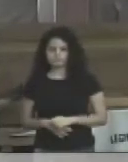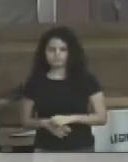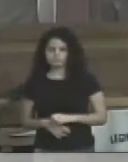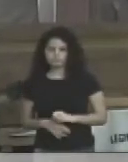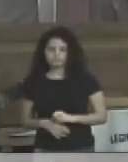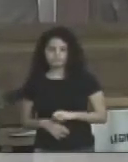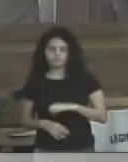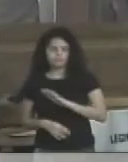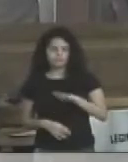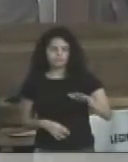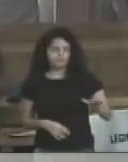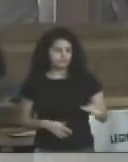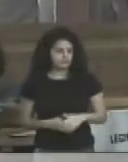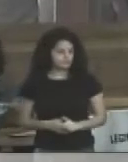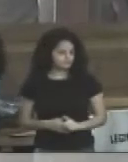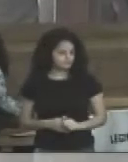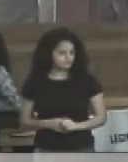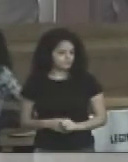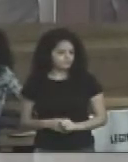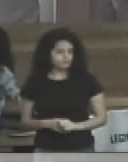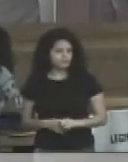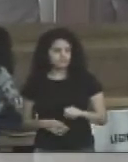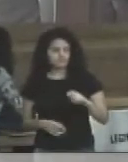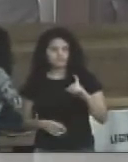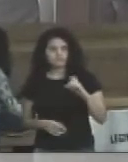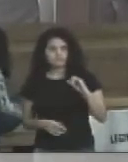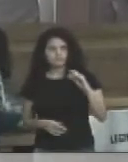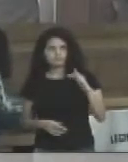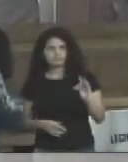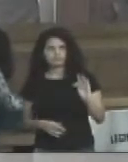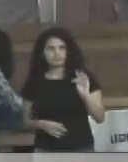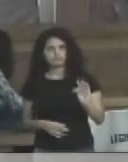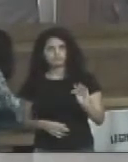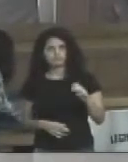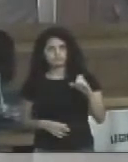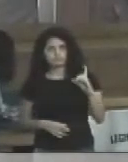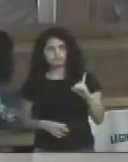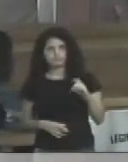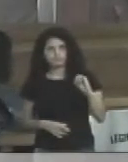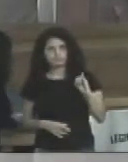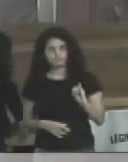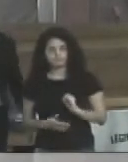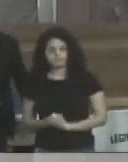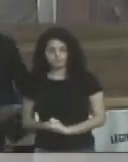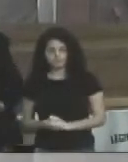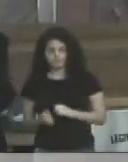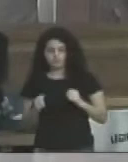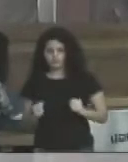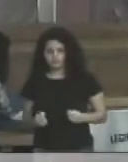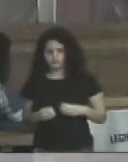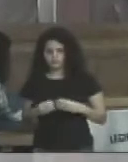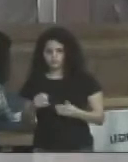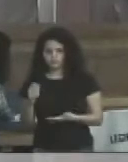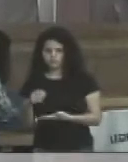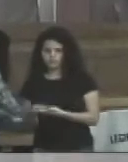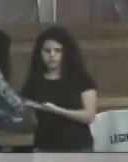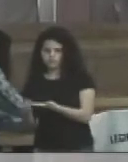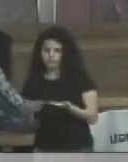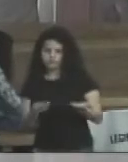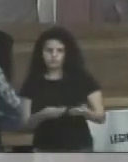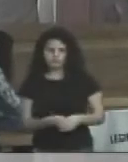Diferenciado em Deficiência Intelectual, que é o TDDI, né, que eles possam comercializar os seus materiais de artesanato, culinária e